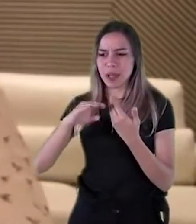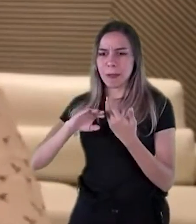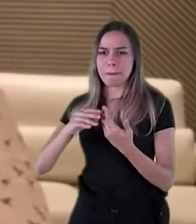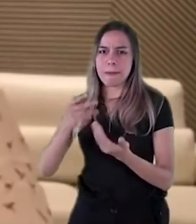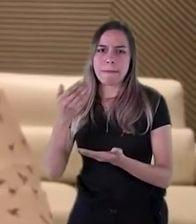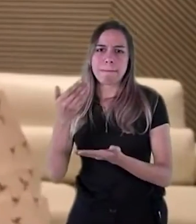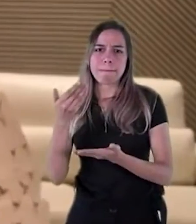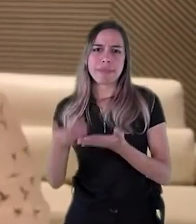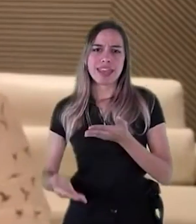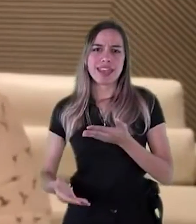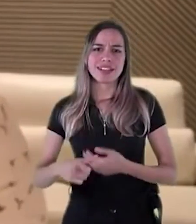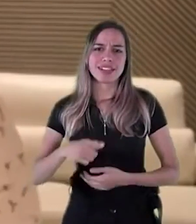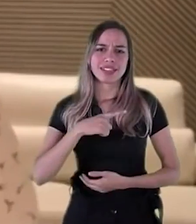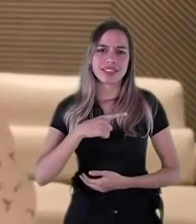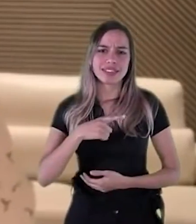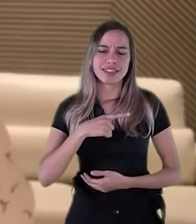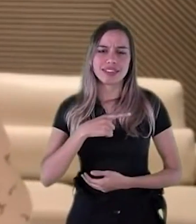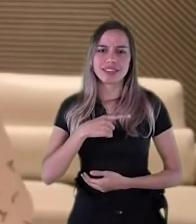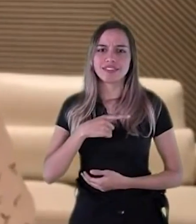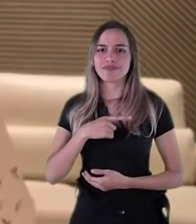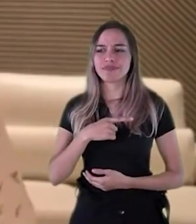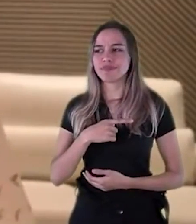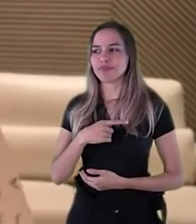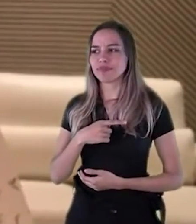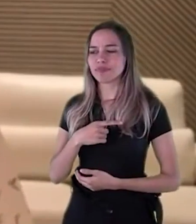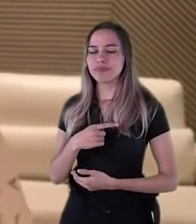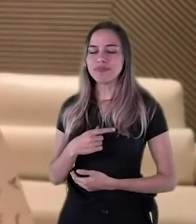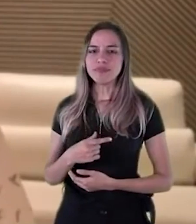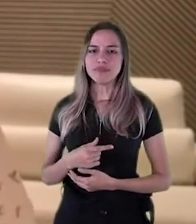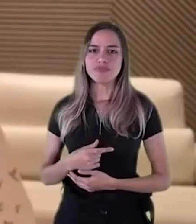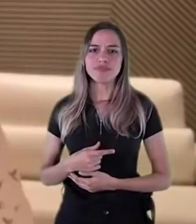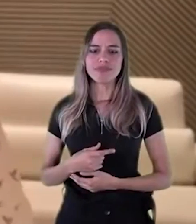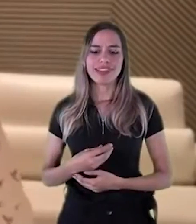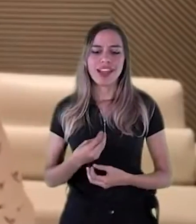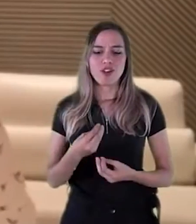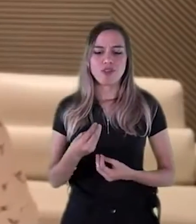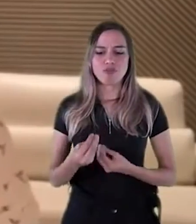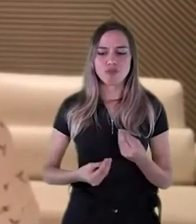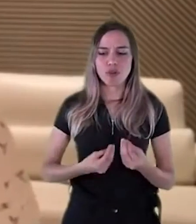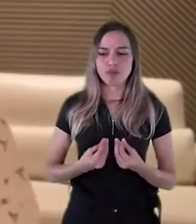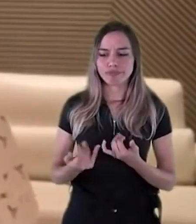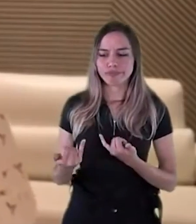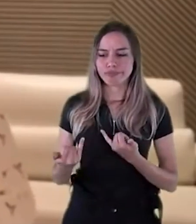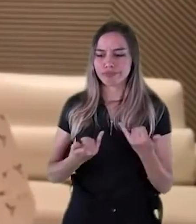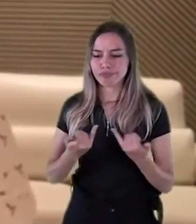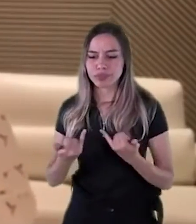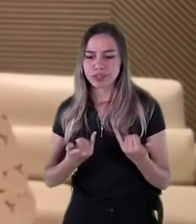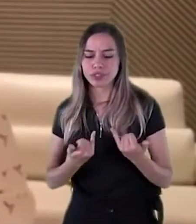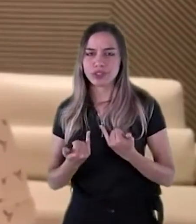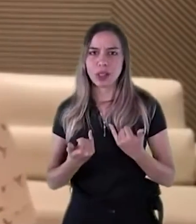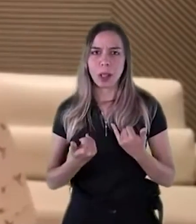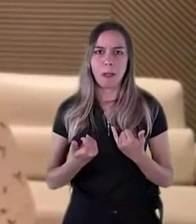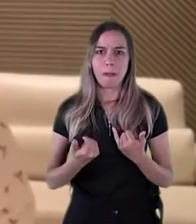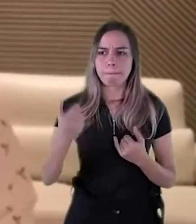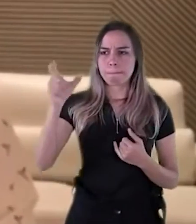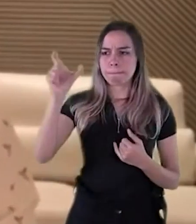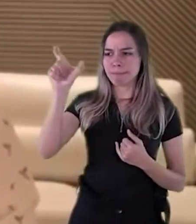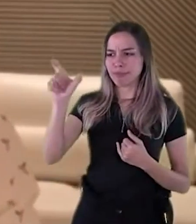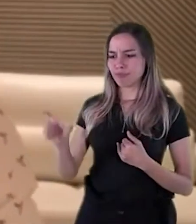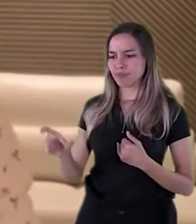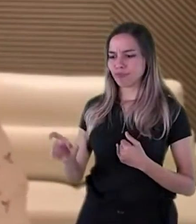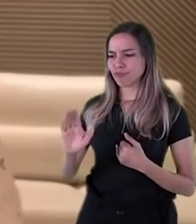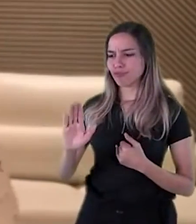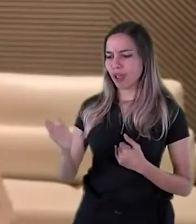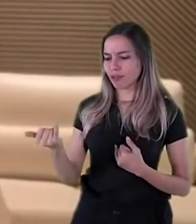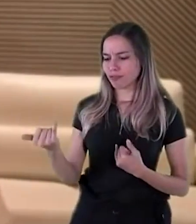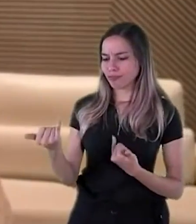perder essa materialidade que nos diz tanto sobre nós, né? É o olhar que mais me olhou, é o olhar mais generoso